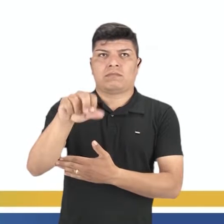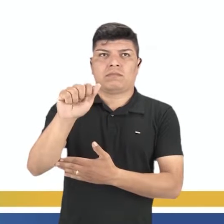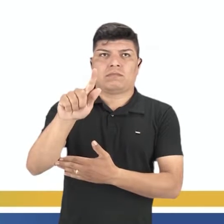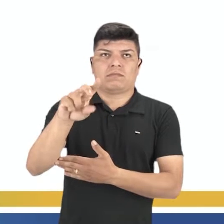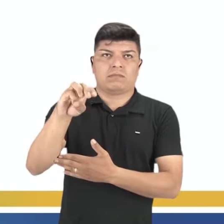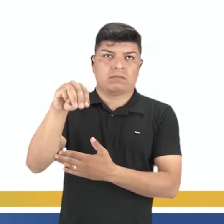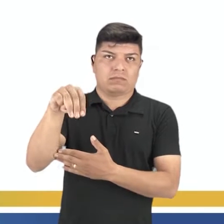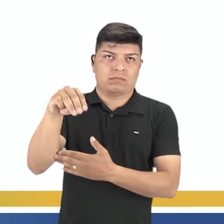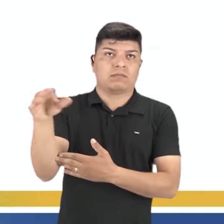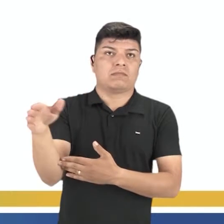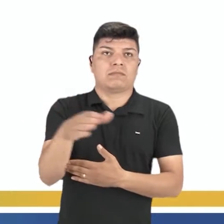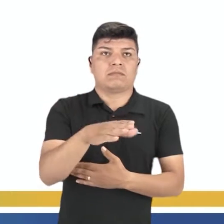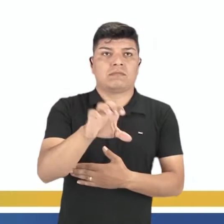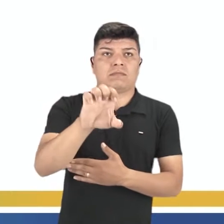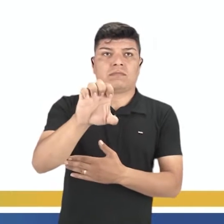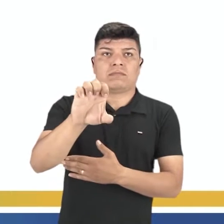quê?